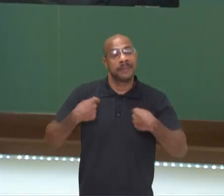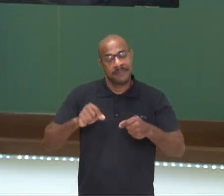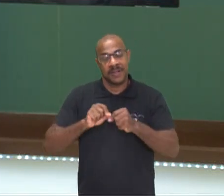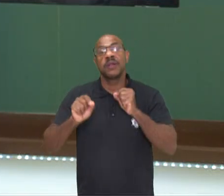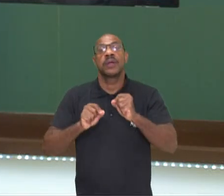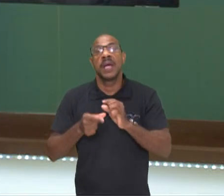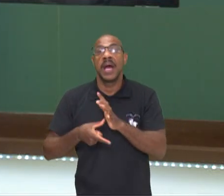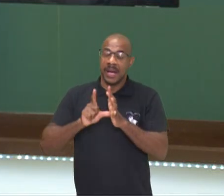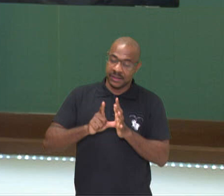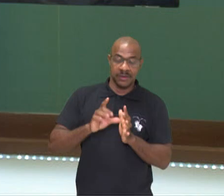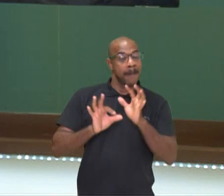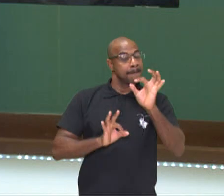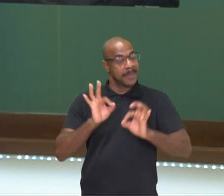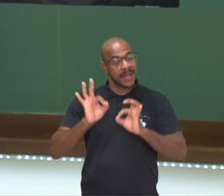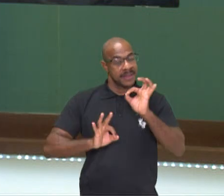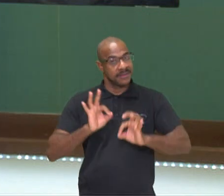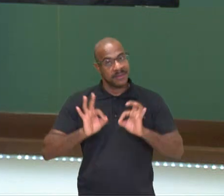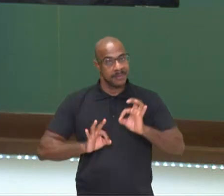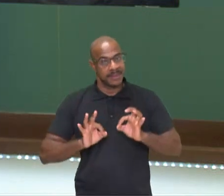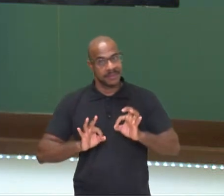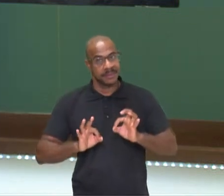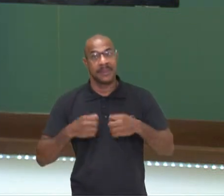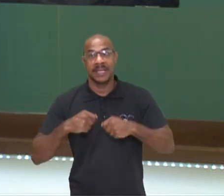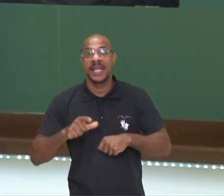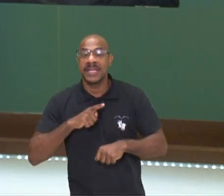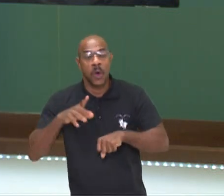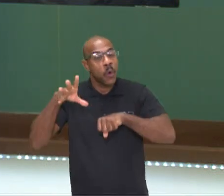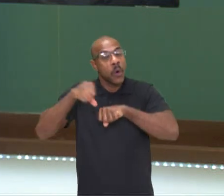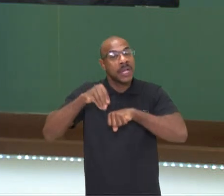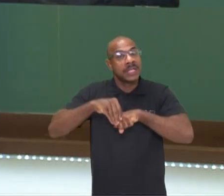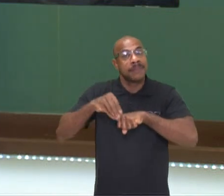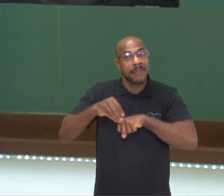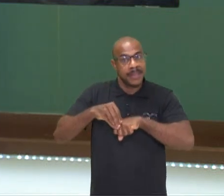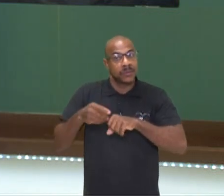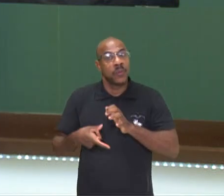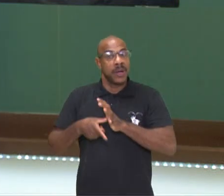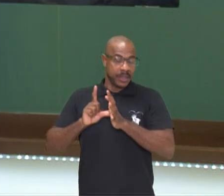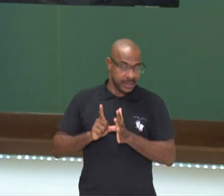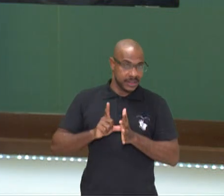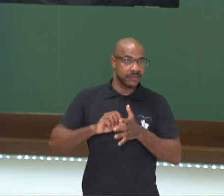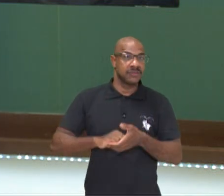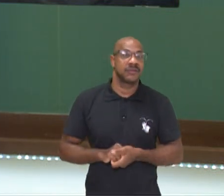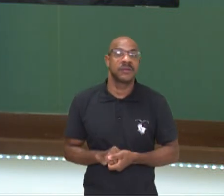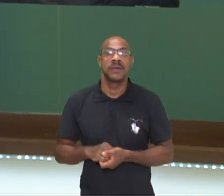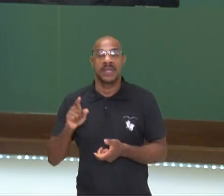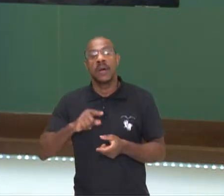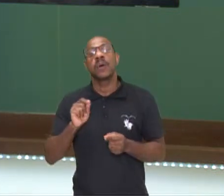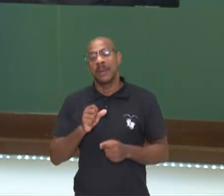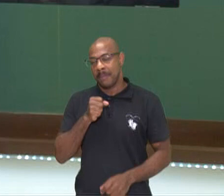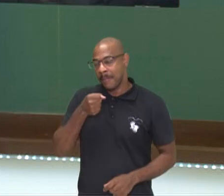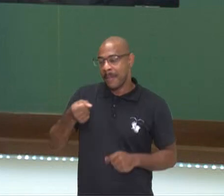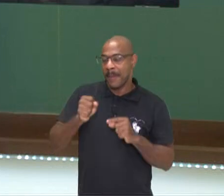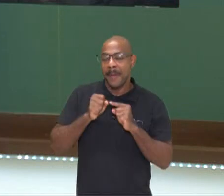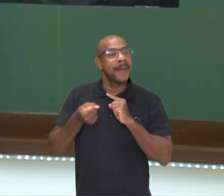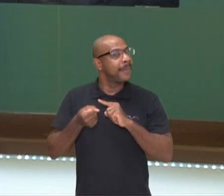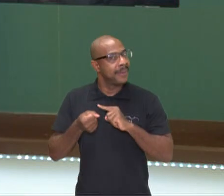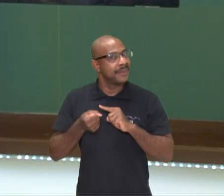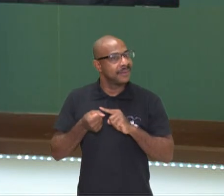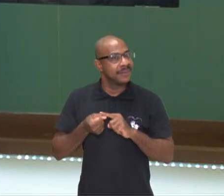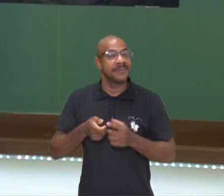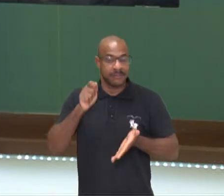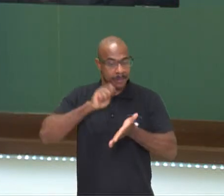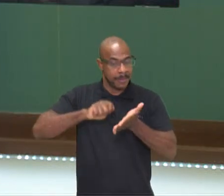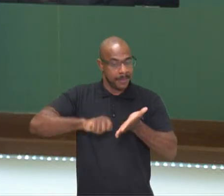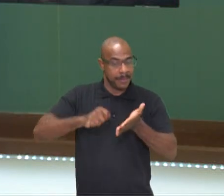planejamento conhecimento prévio que é através da entrevista só entrevista que vai